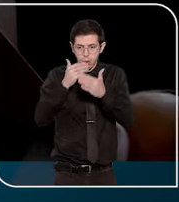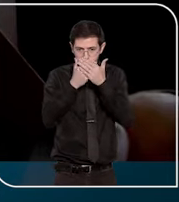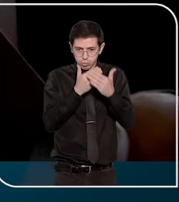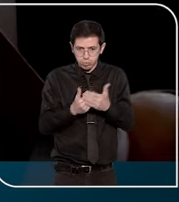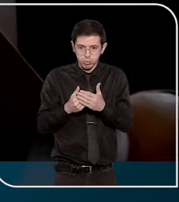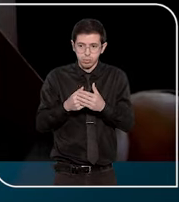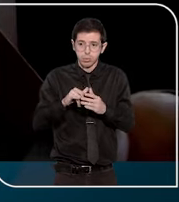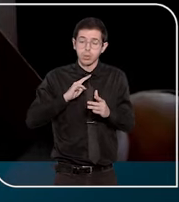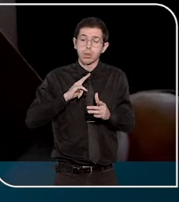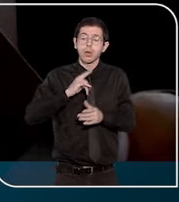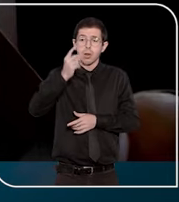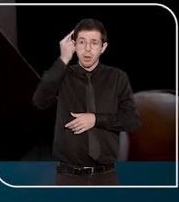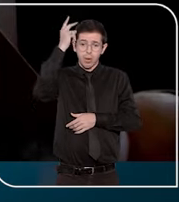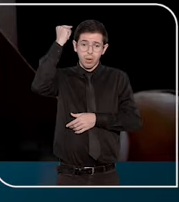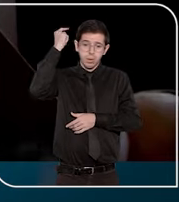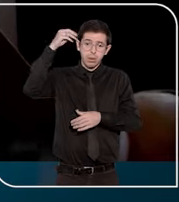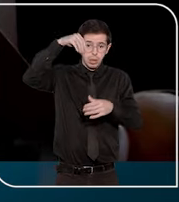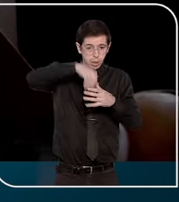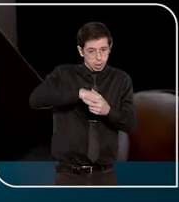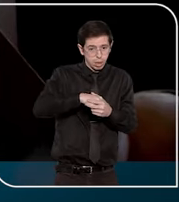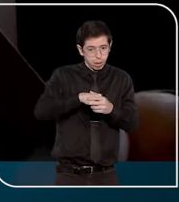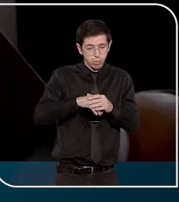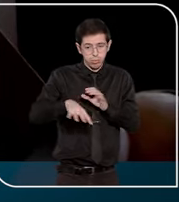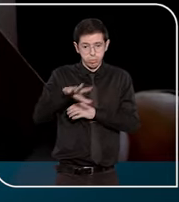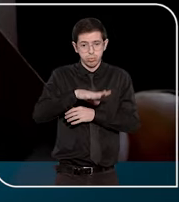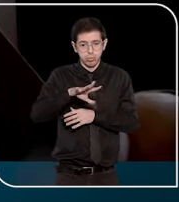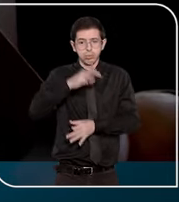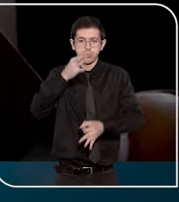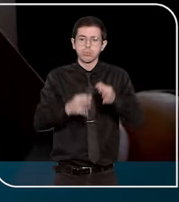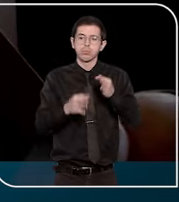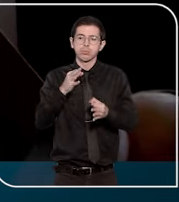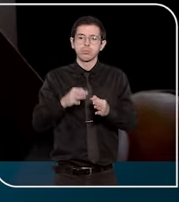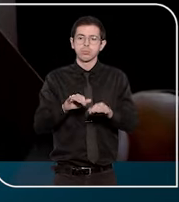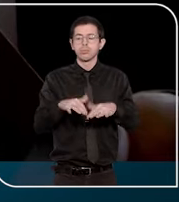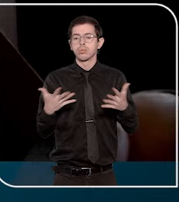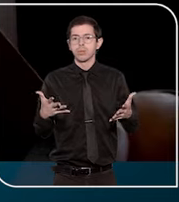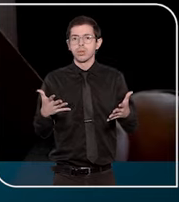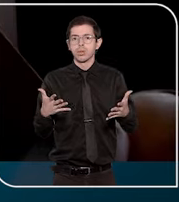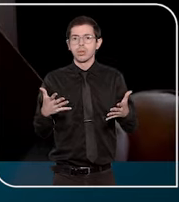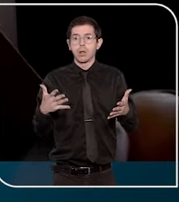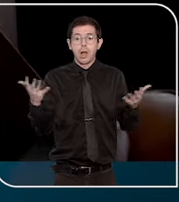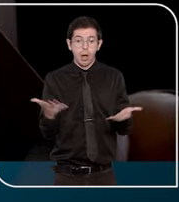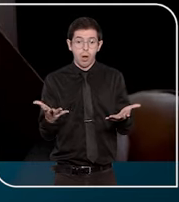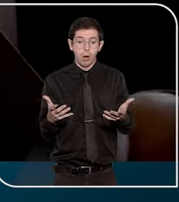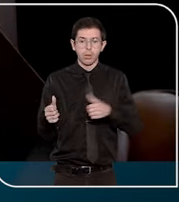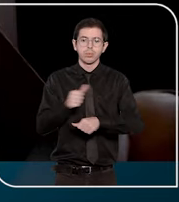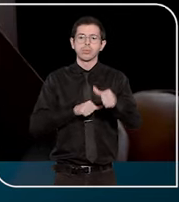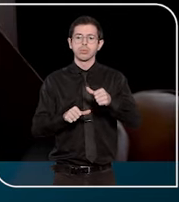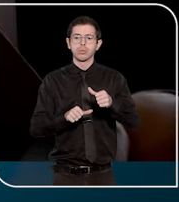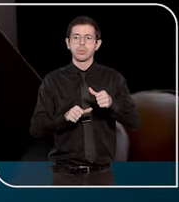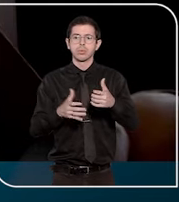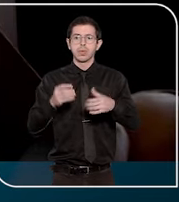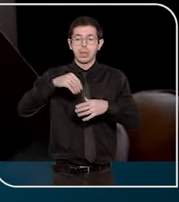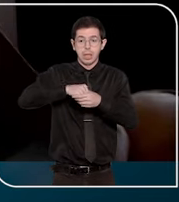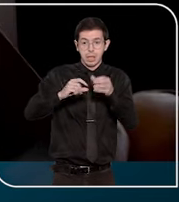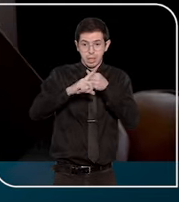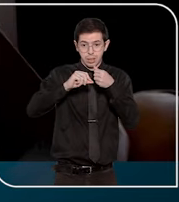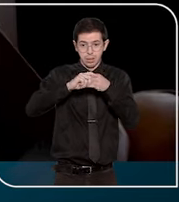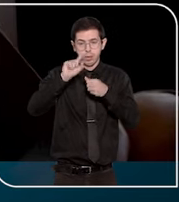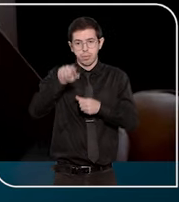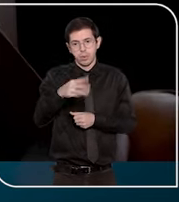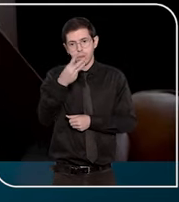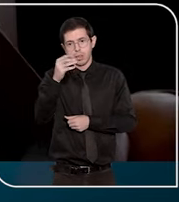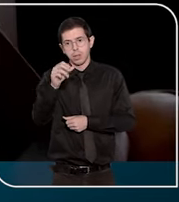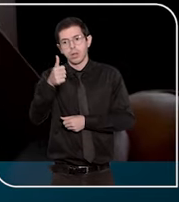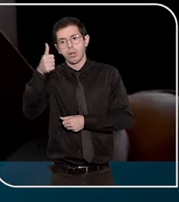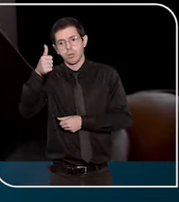nosso ordenamento jurídico. Pois bem, tudo mudou. Tudo mudou. E hoje, nos termos do artigo 1030.1 do Código